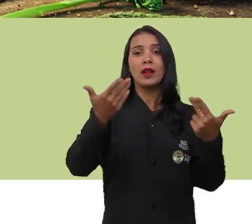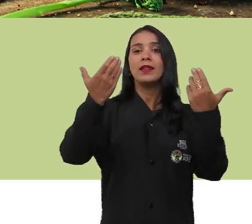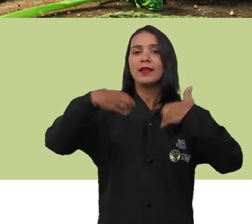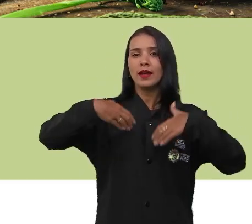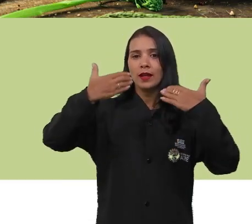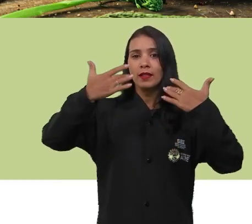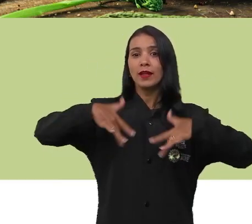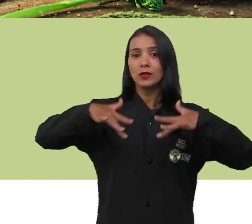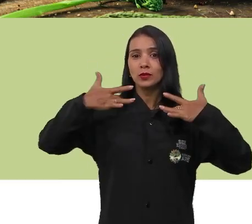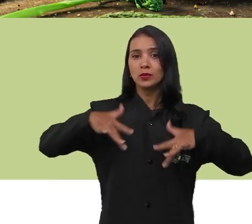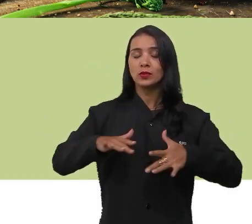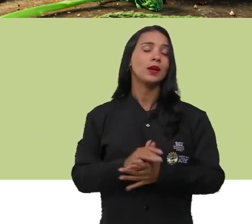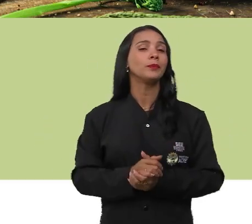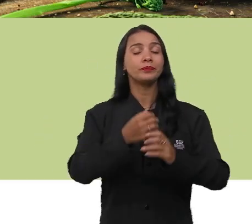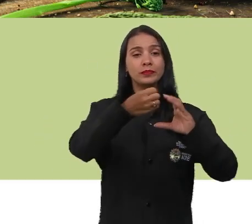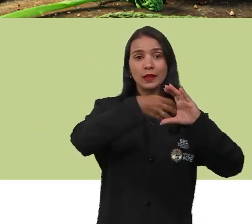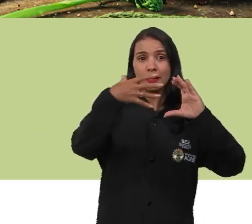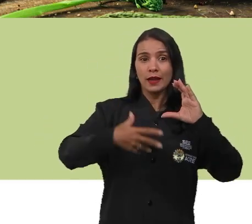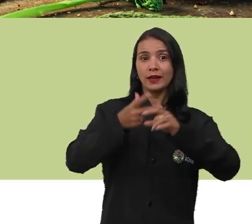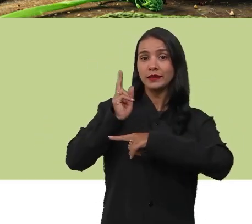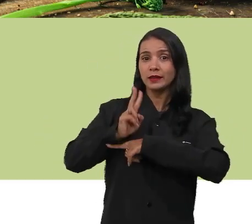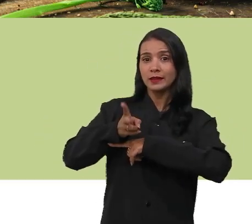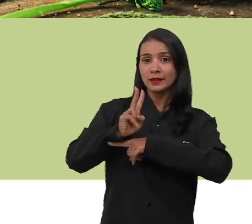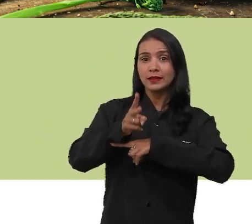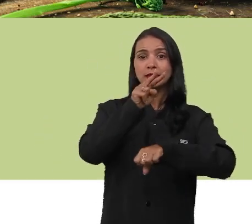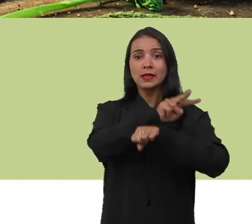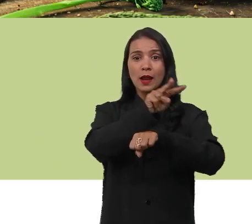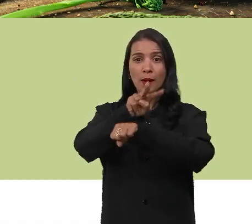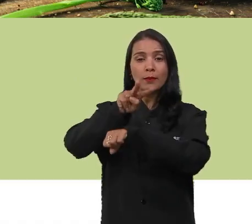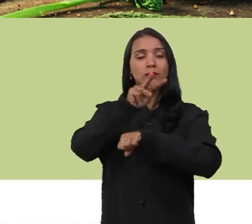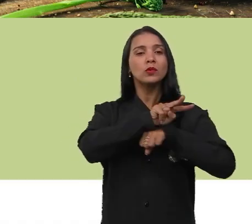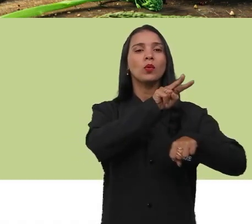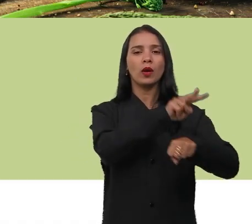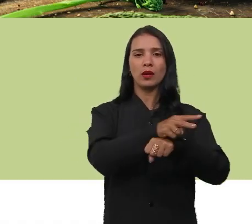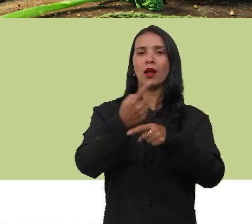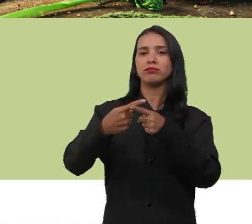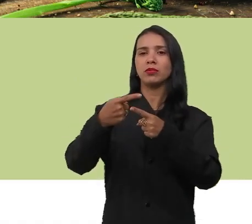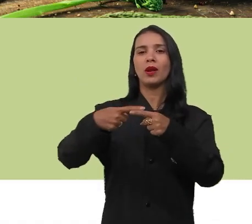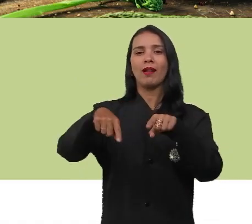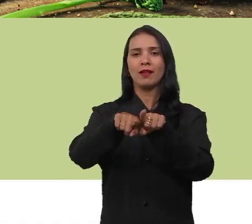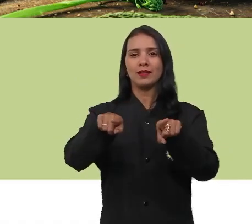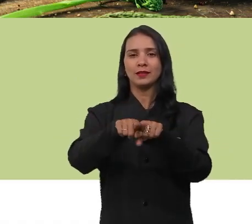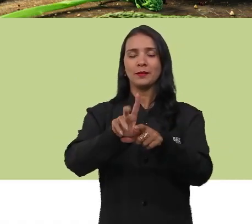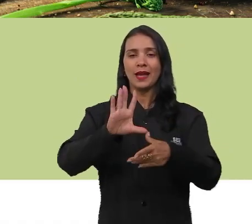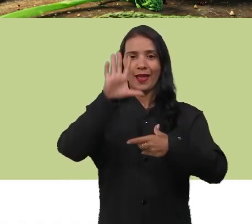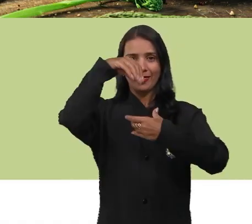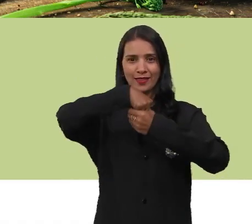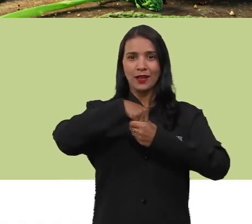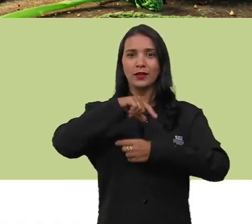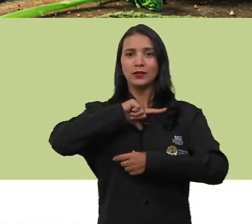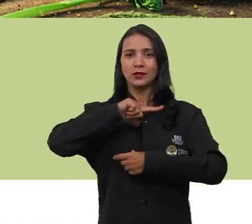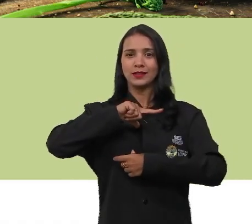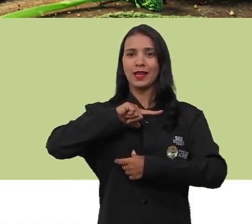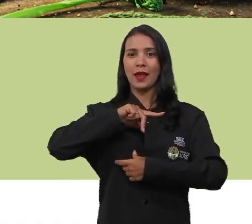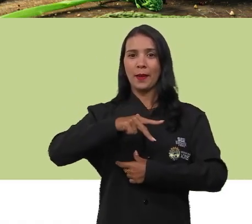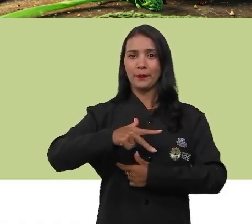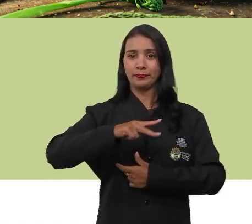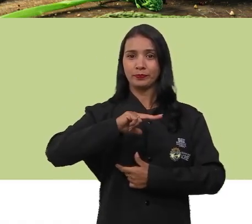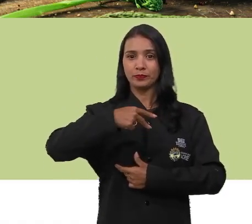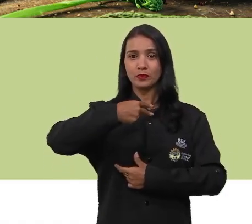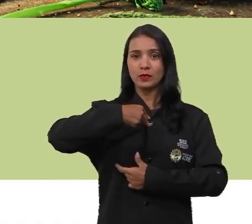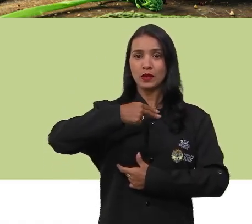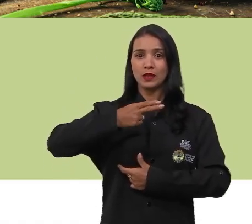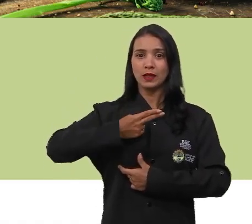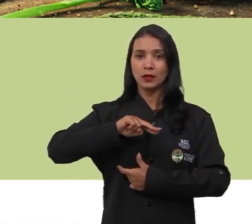manter todas as suas características, né, e propriedades nutricionais ali, né, tendo as suas vitaminas, minerais